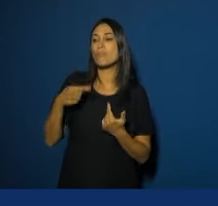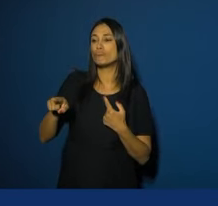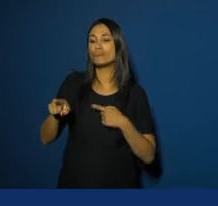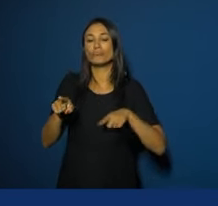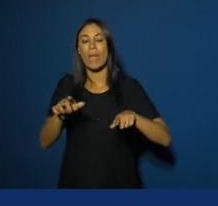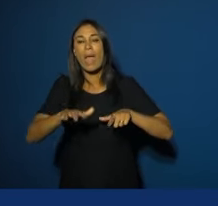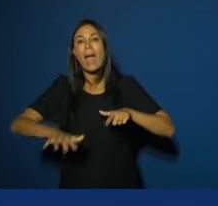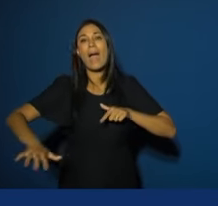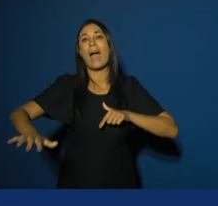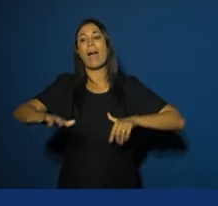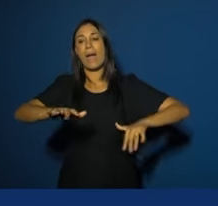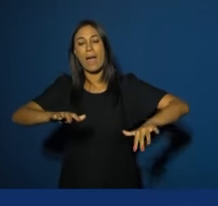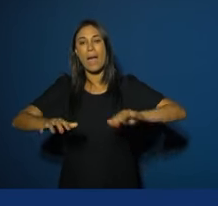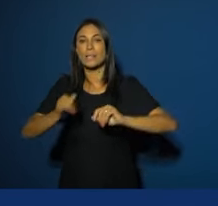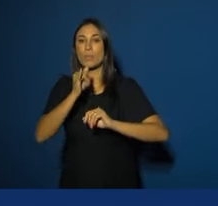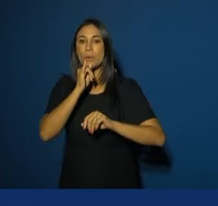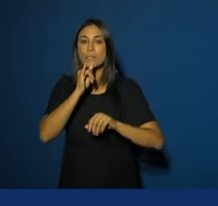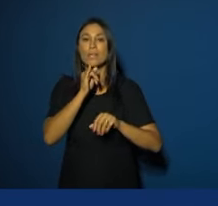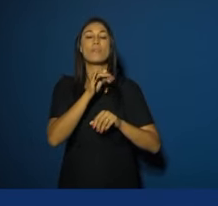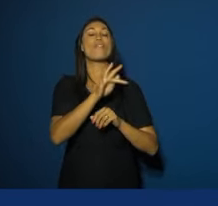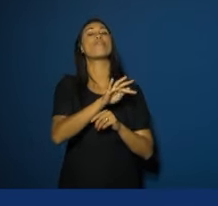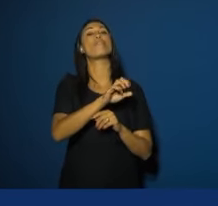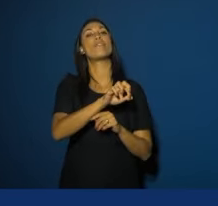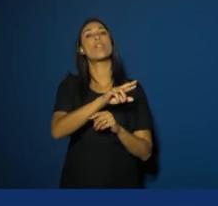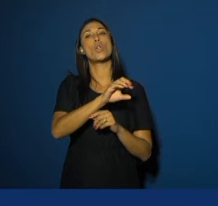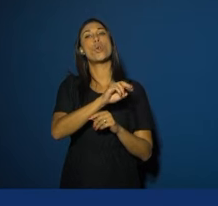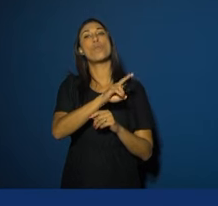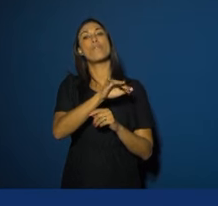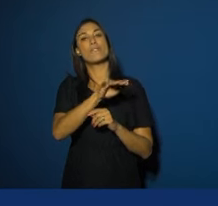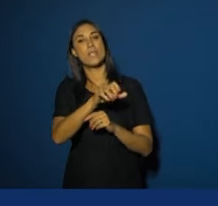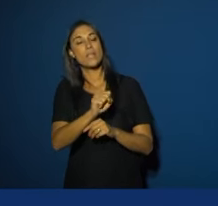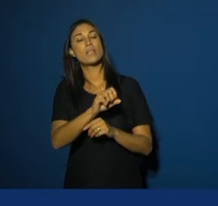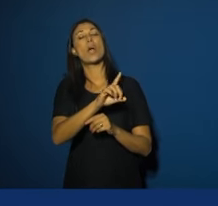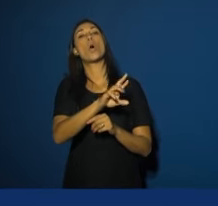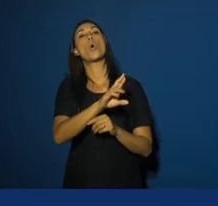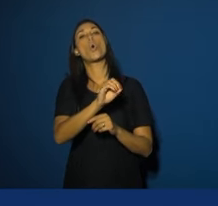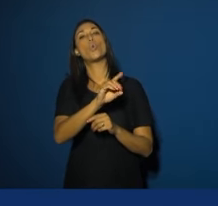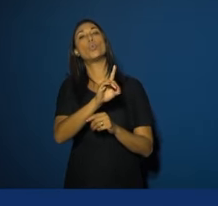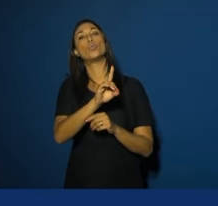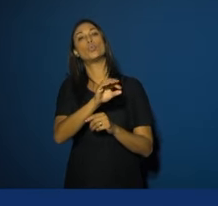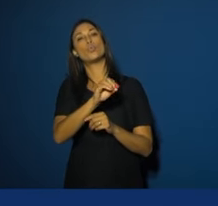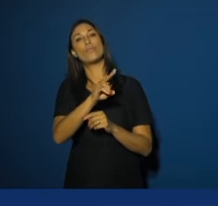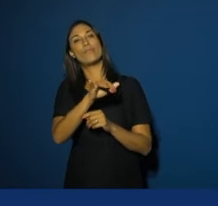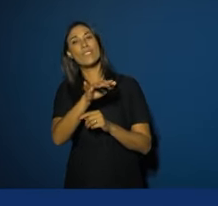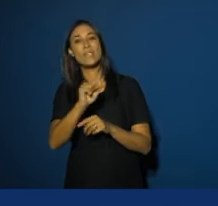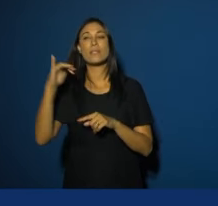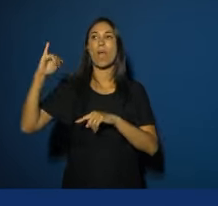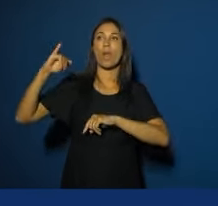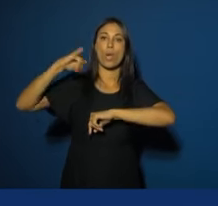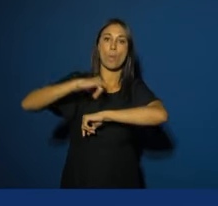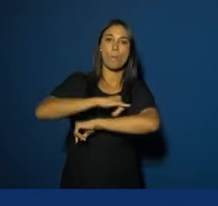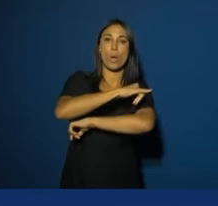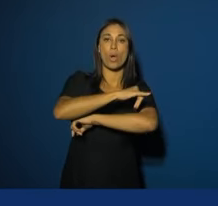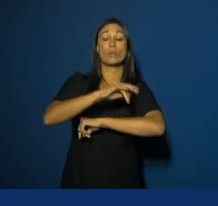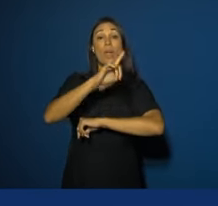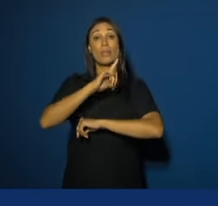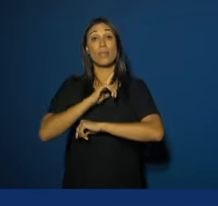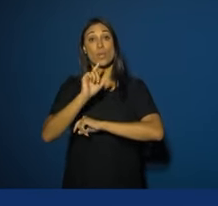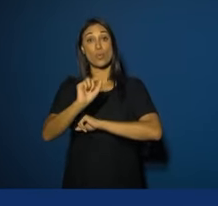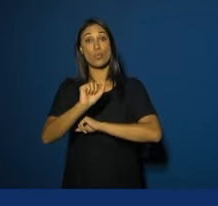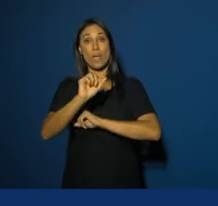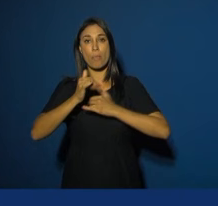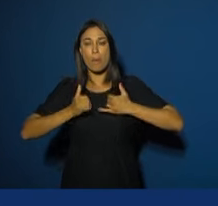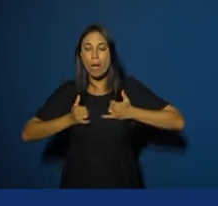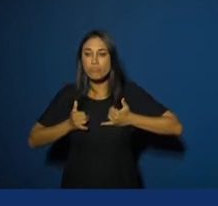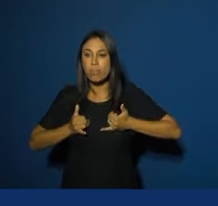externalidade é muito positiva como por exemplo ferrovias rodovias portos aeroportos isso tem uma